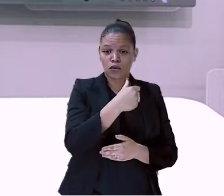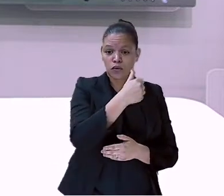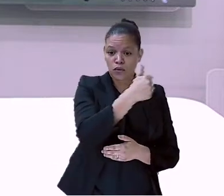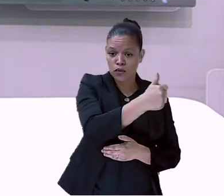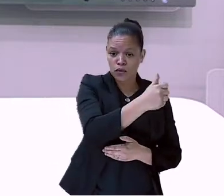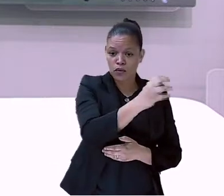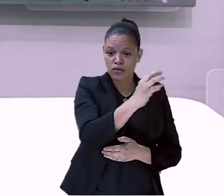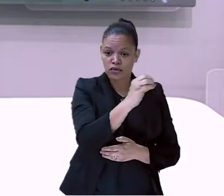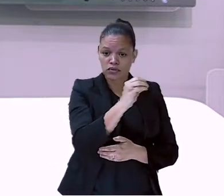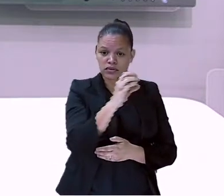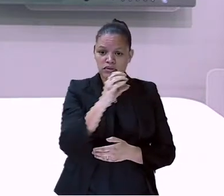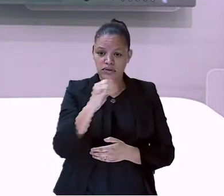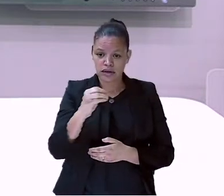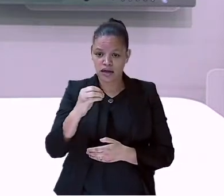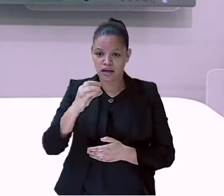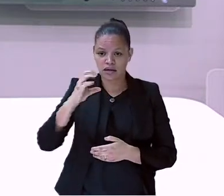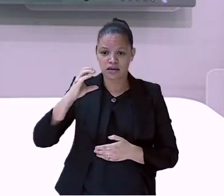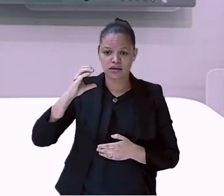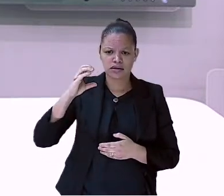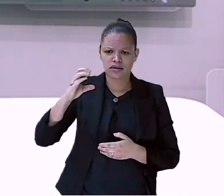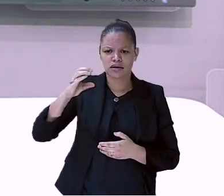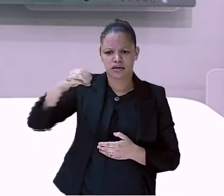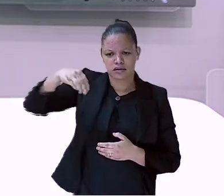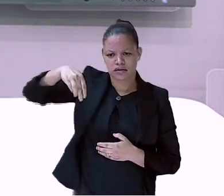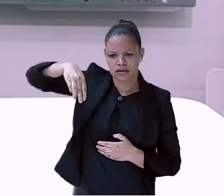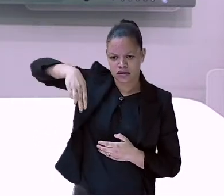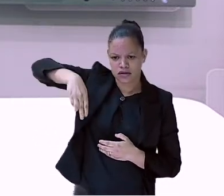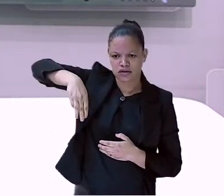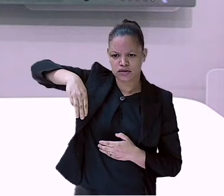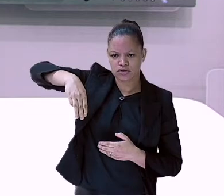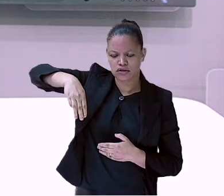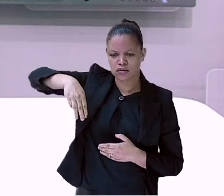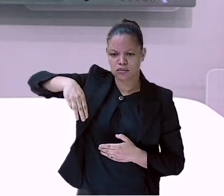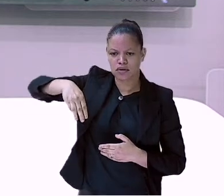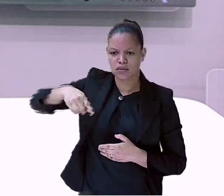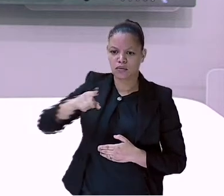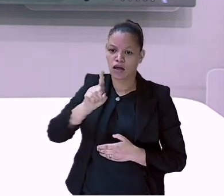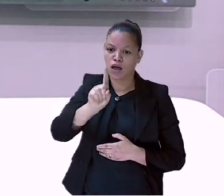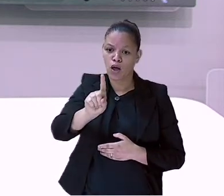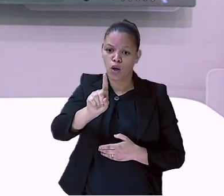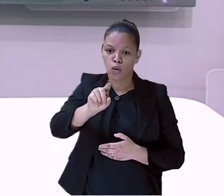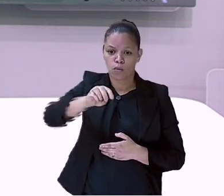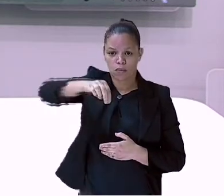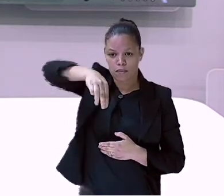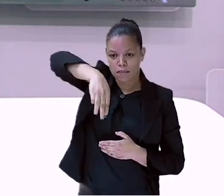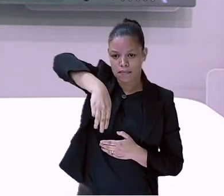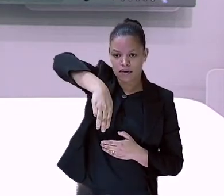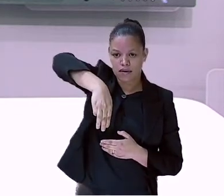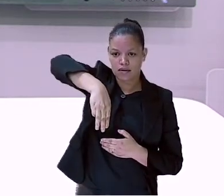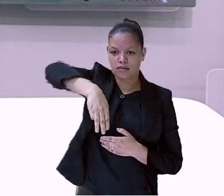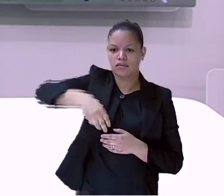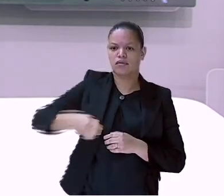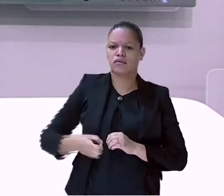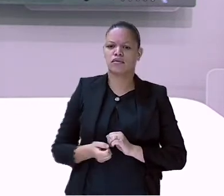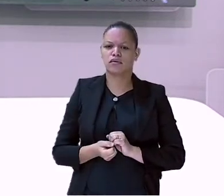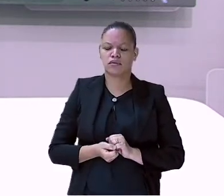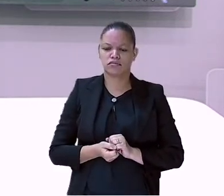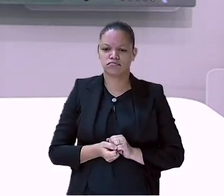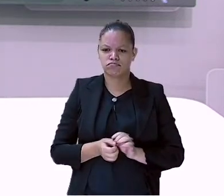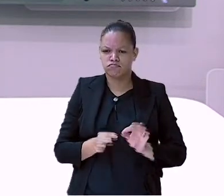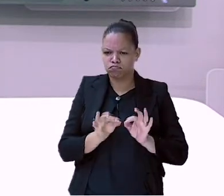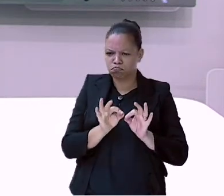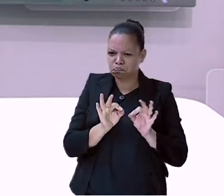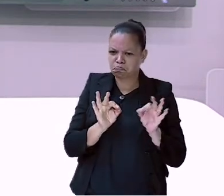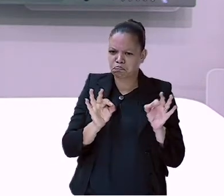é 1 metro. Se você perceber, eu não preciso de 1 metro para me medir o plug do meu celular. Eu